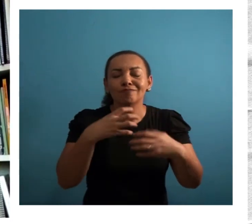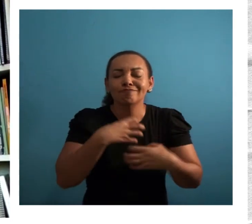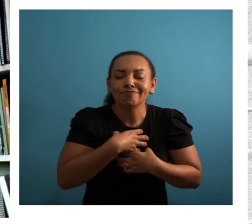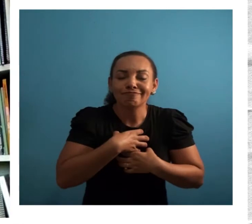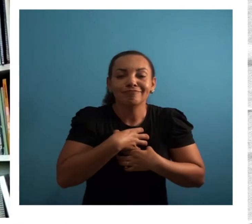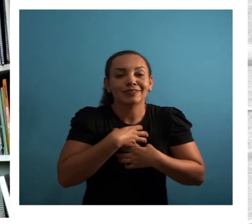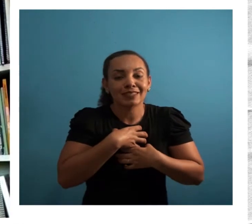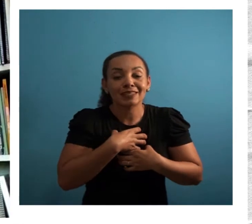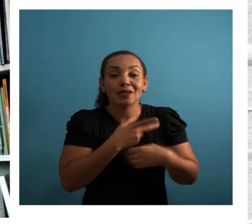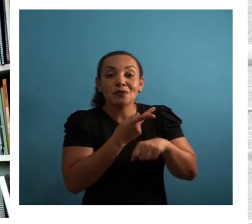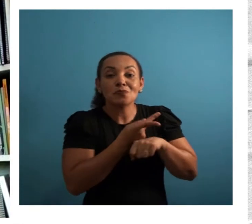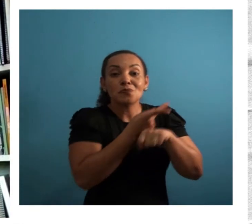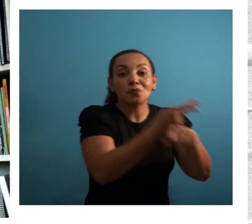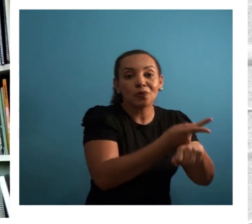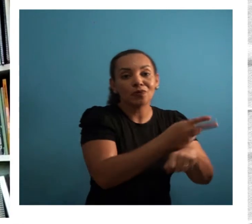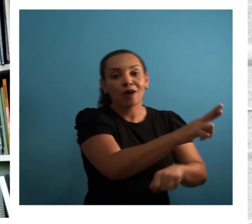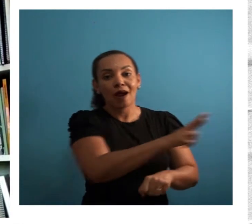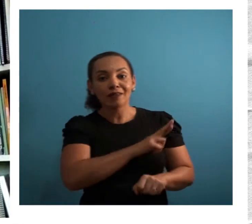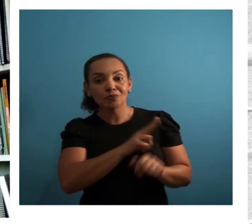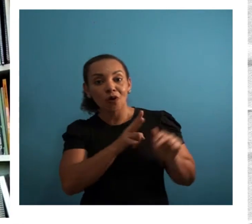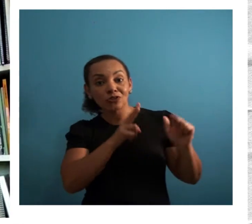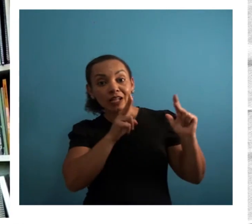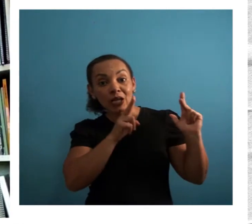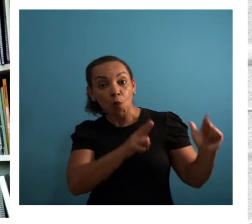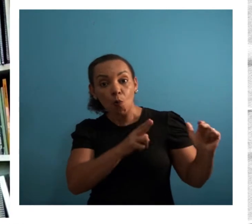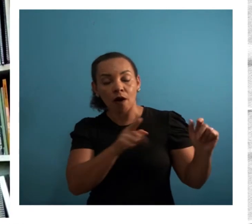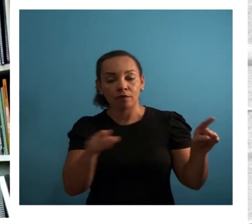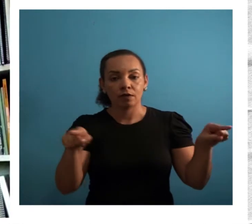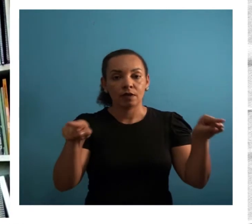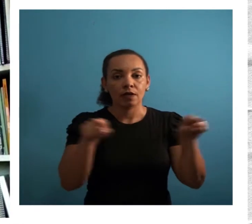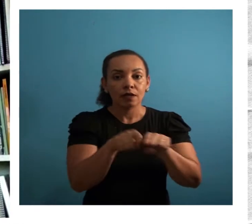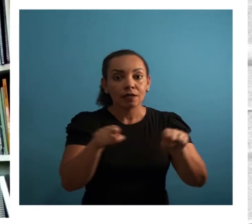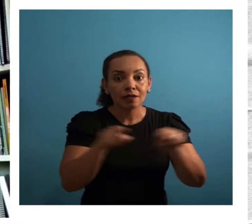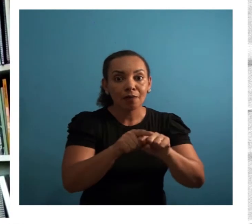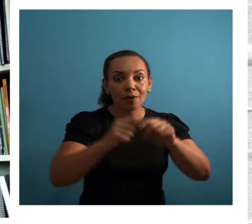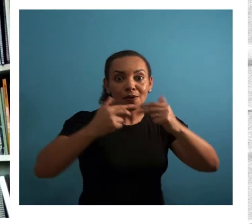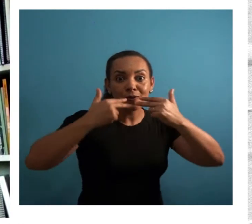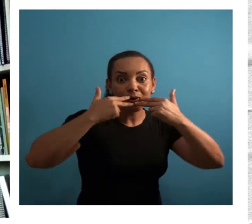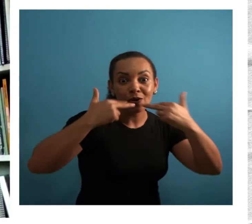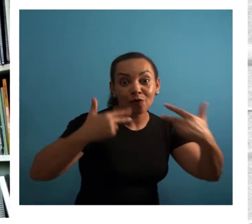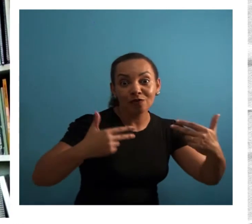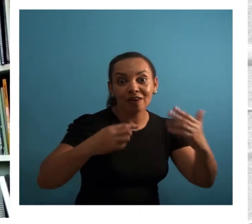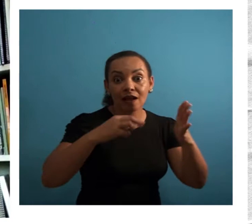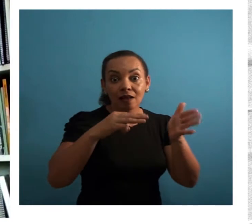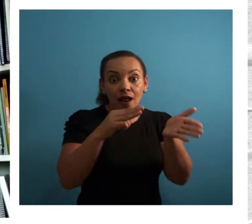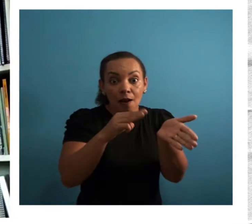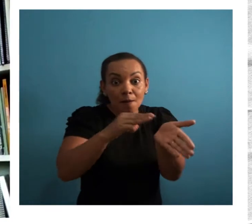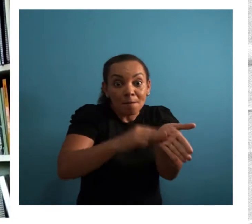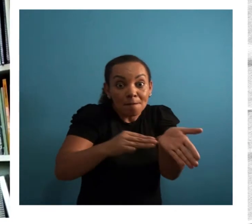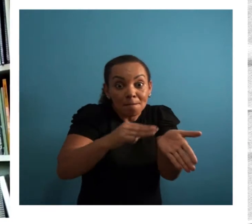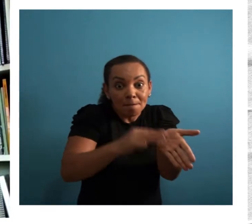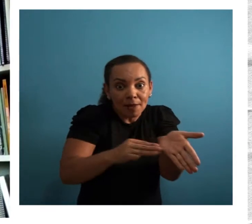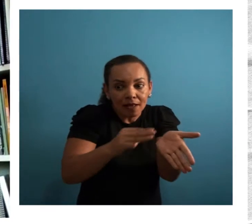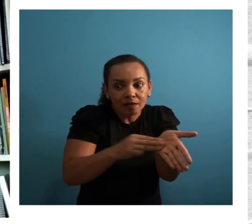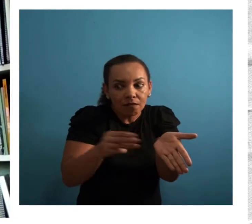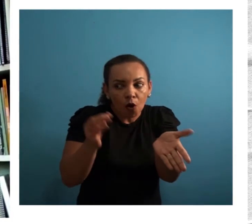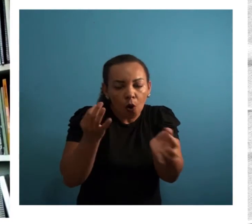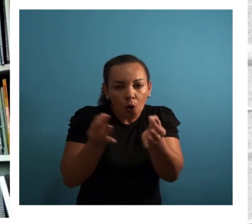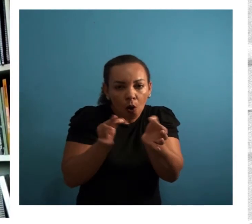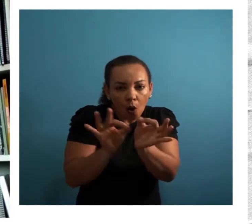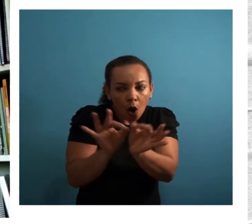aí em busca das vezes as soluções a uma inovação também não método de reunir os indivíduos